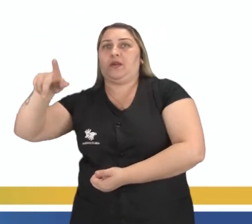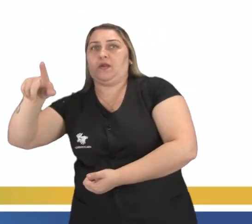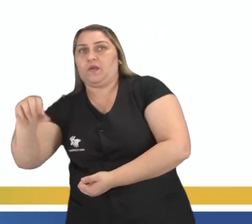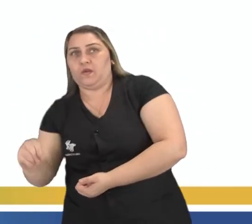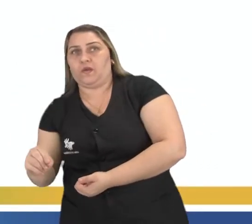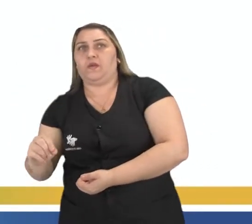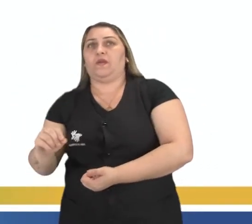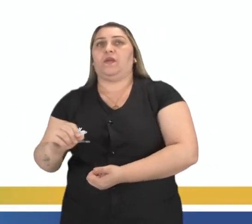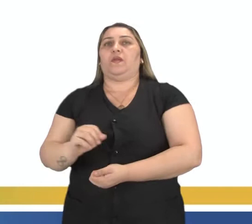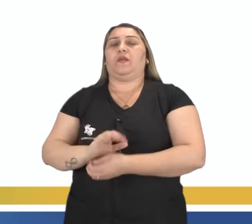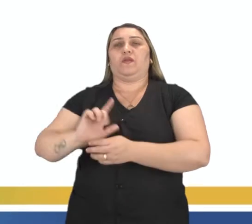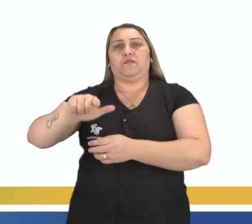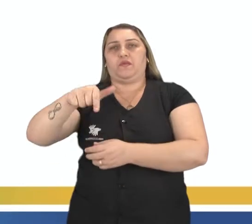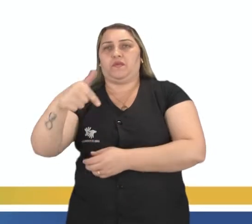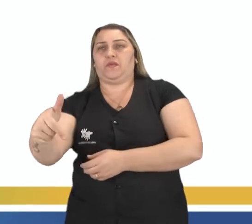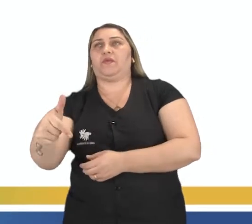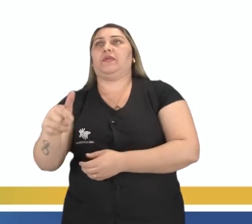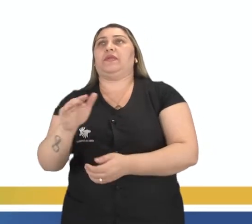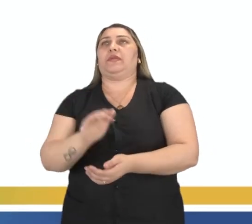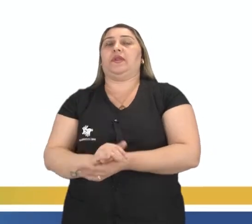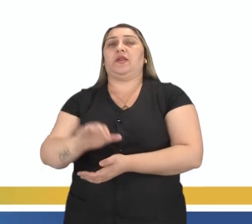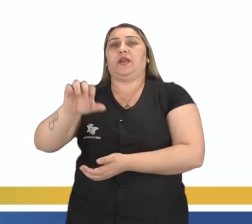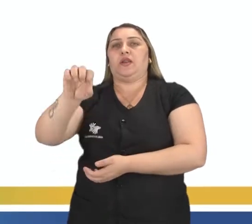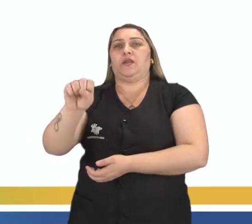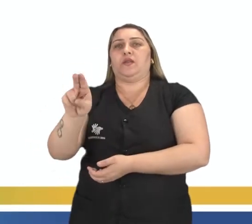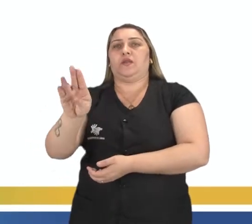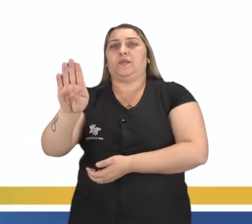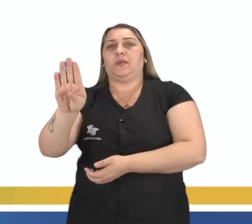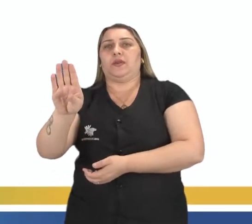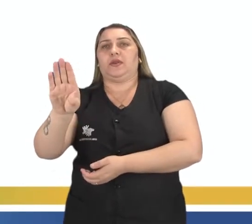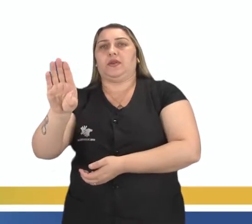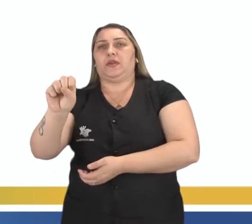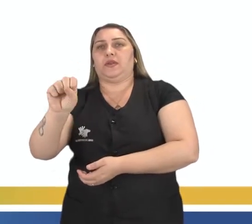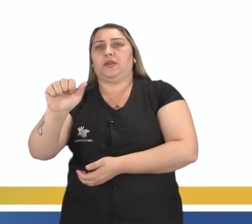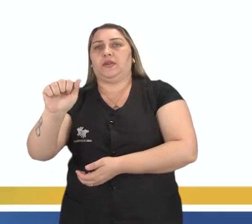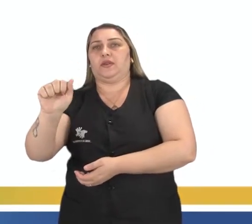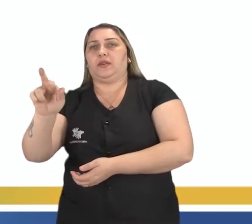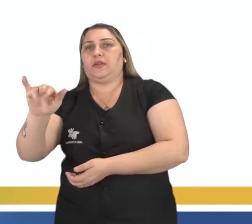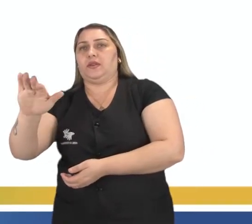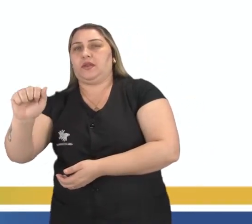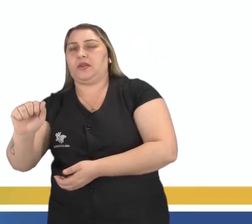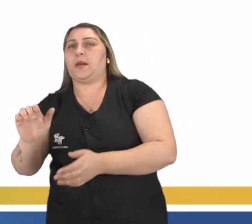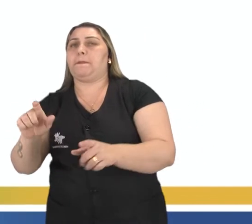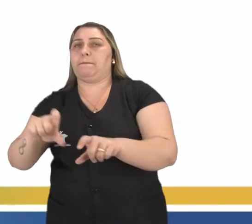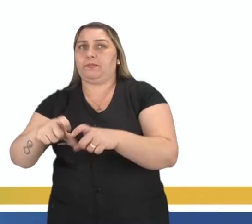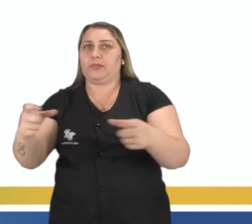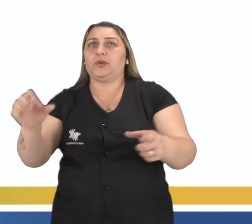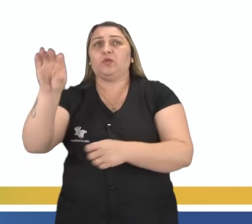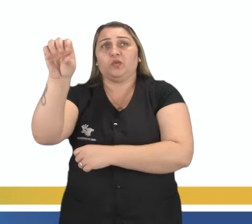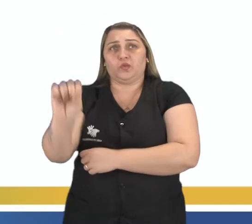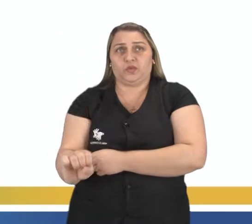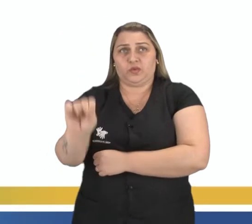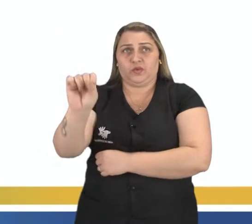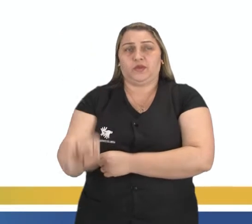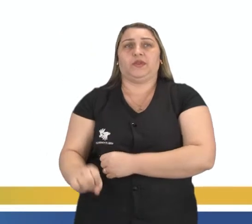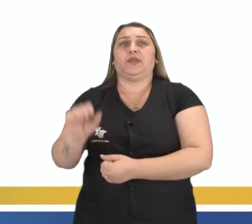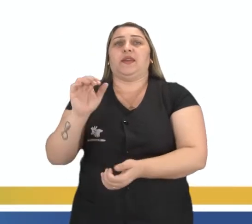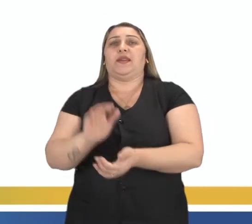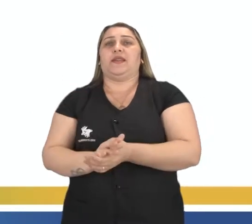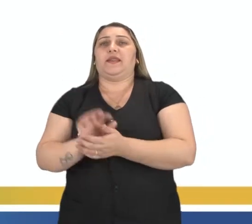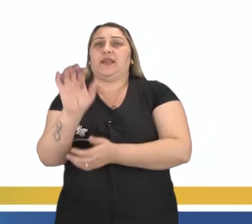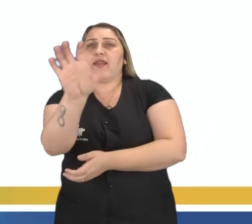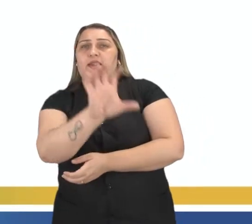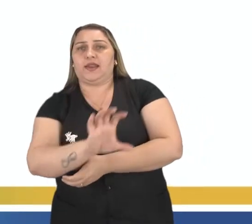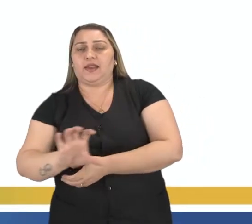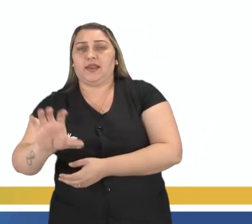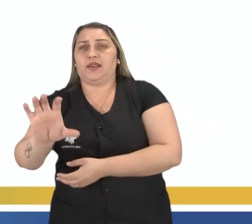Aí a gente pode ver que essa parte subsaariana, né, é a maior parte, nessa parte aí do sul. Nessa região